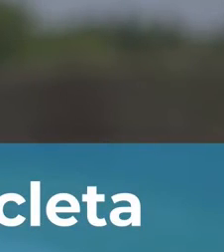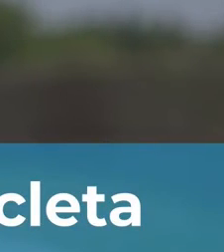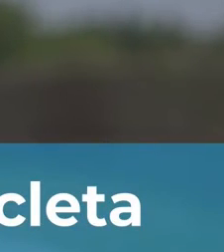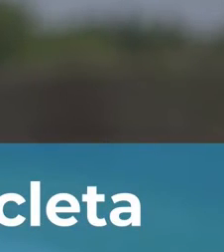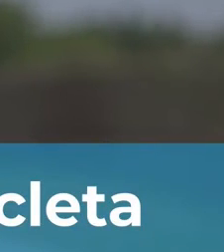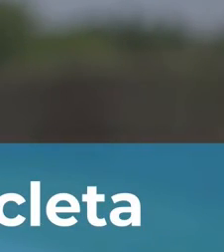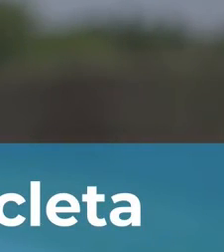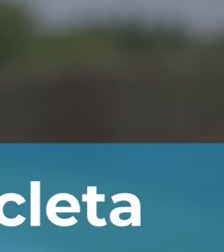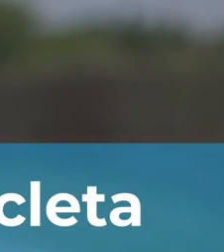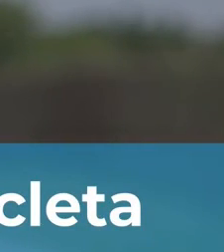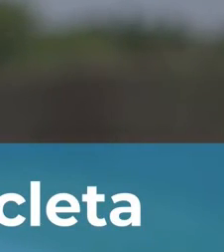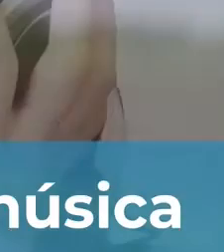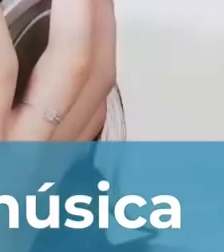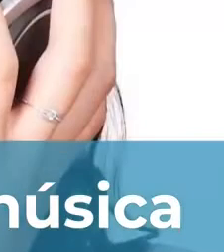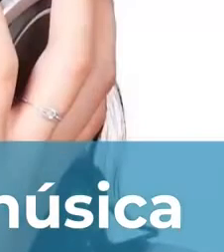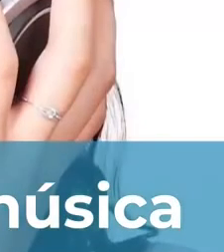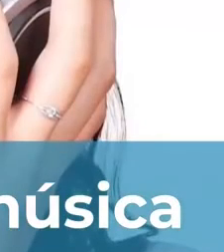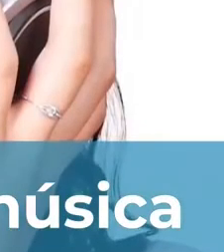bicicleta.